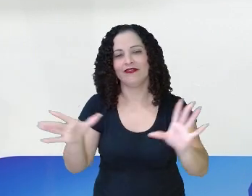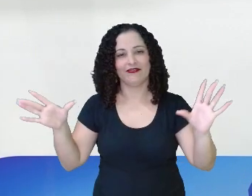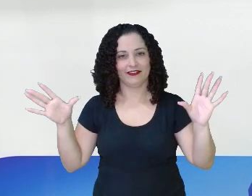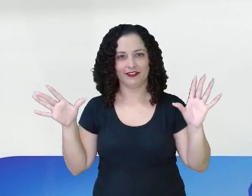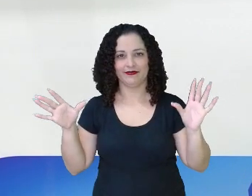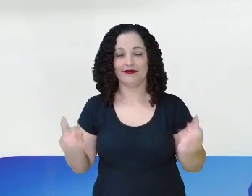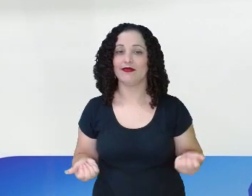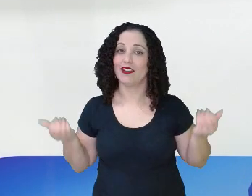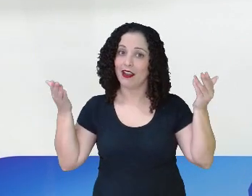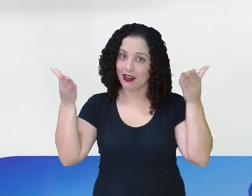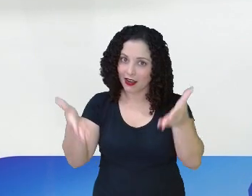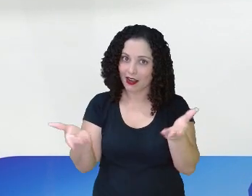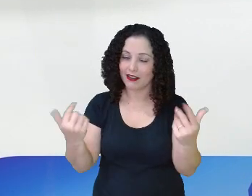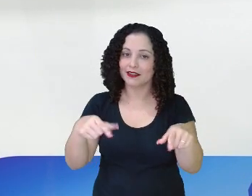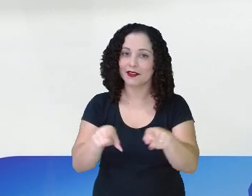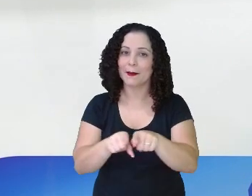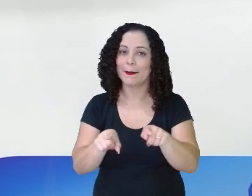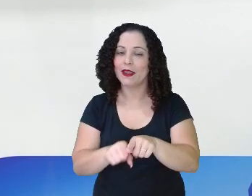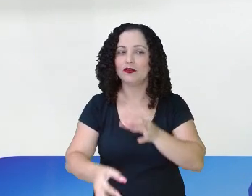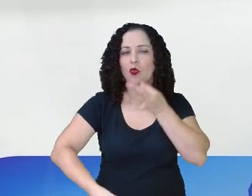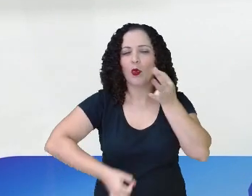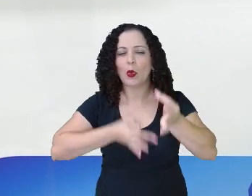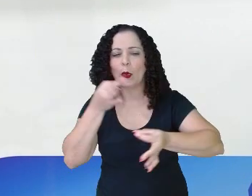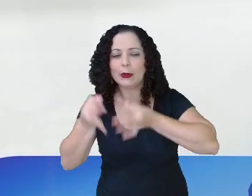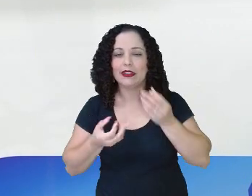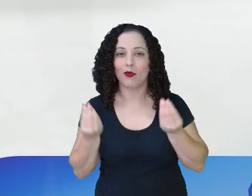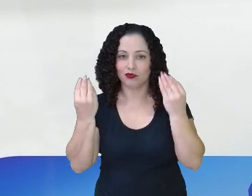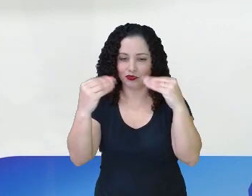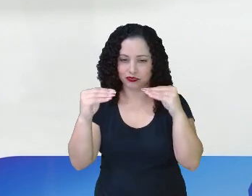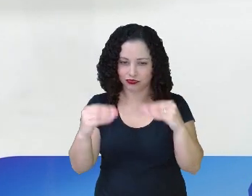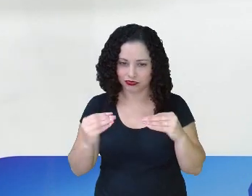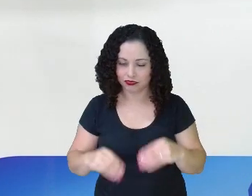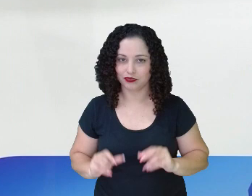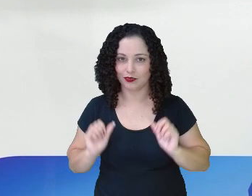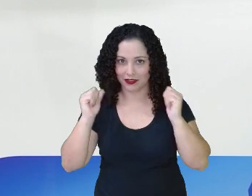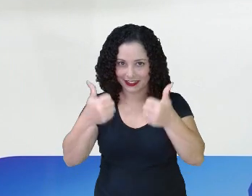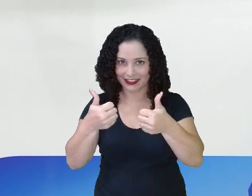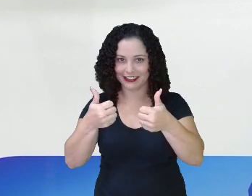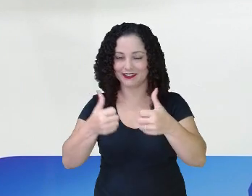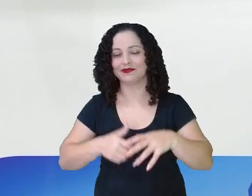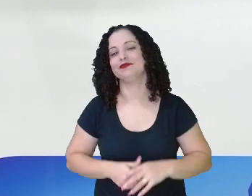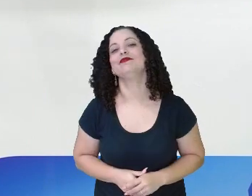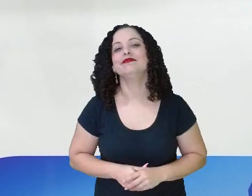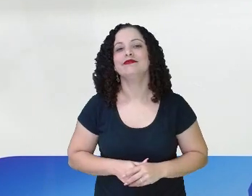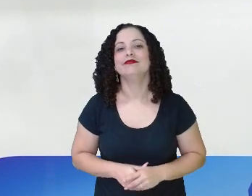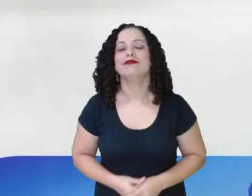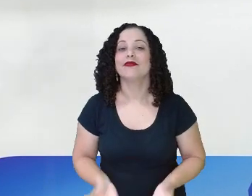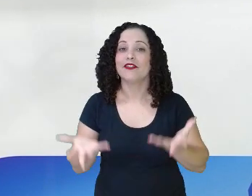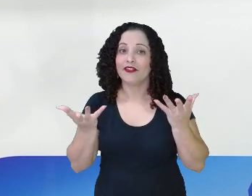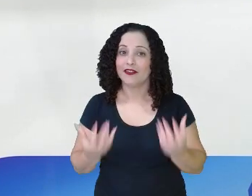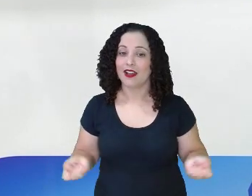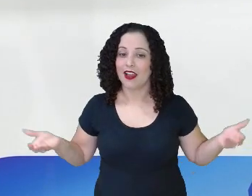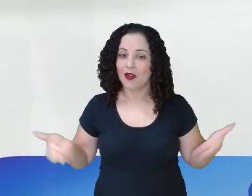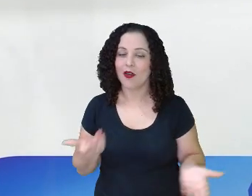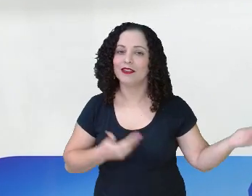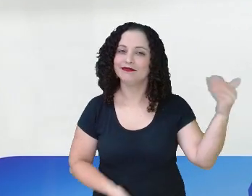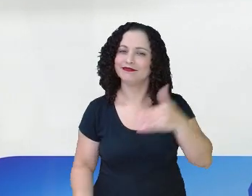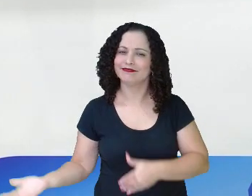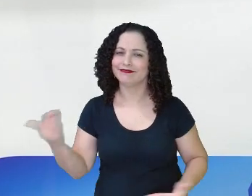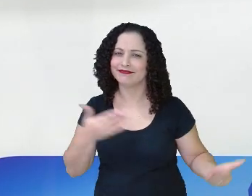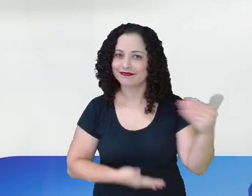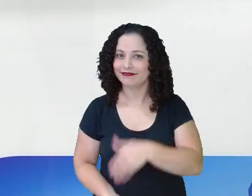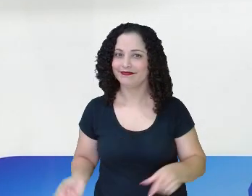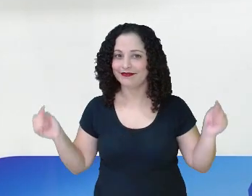Lá você também pode deixar os seus comentários. Tranquilo até aí? Para interagir comigo, a